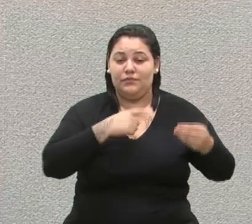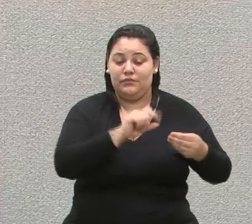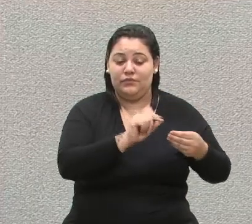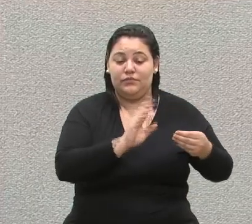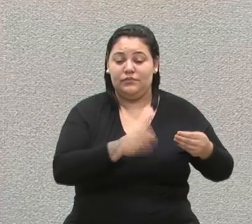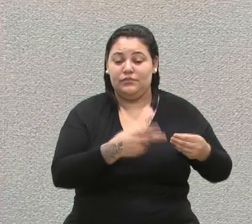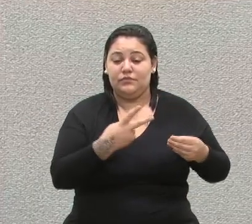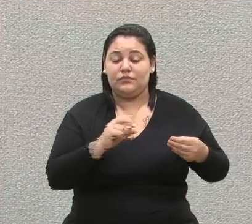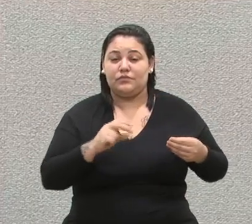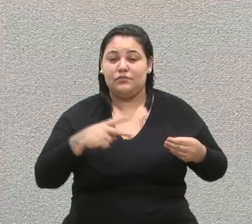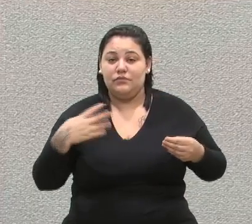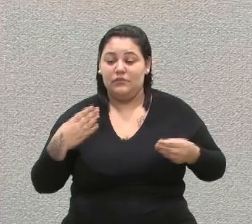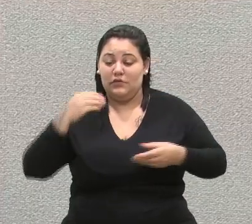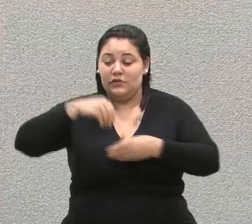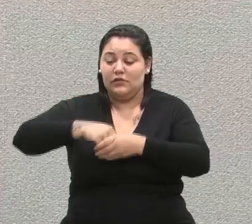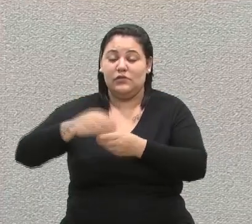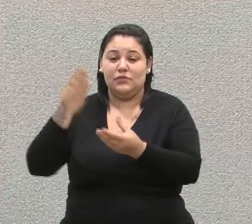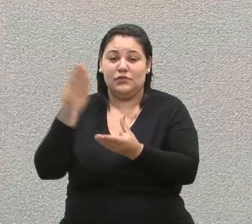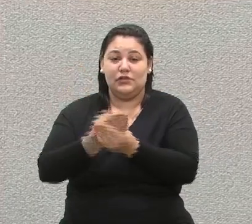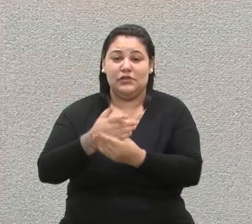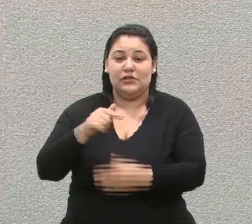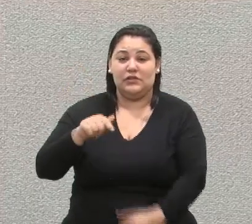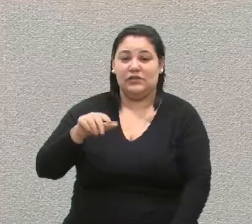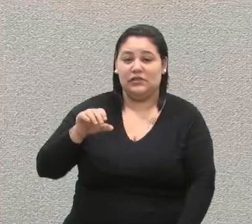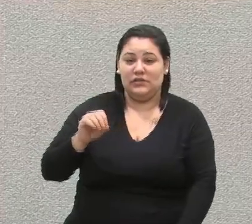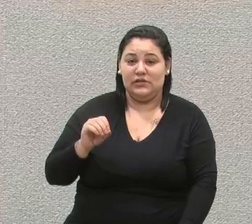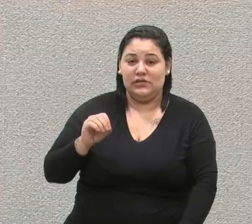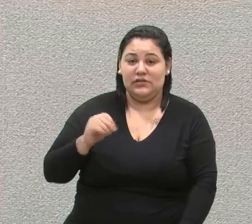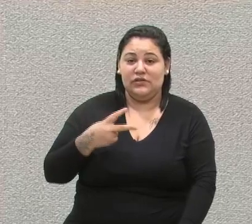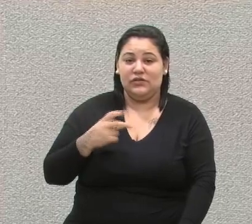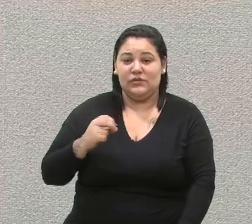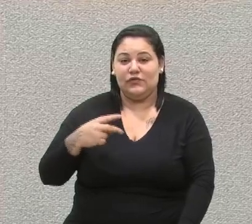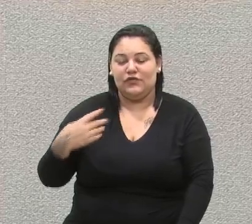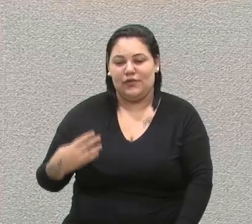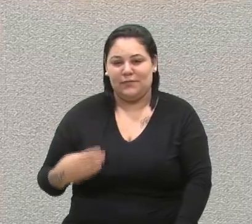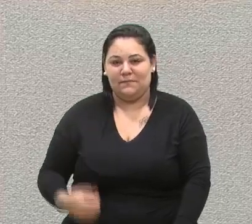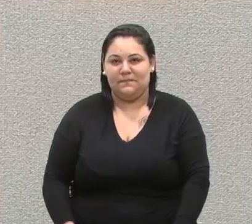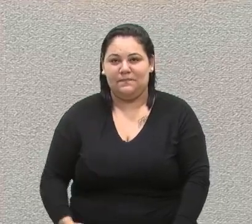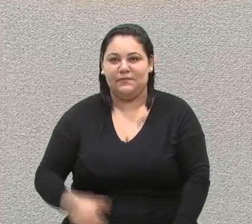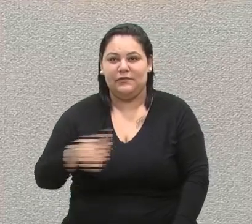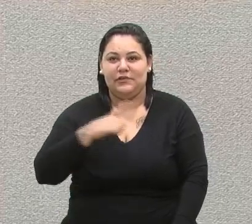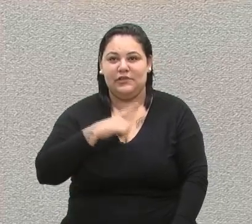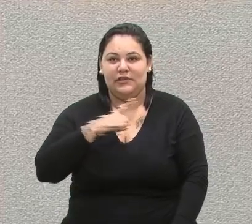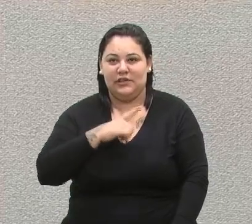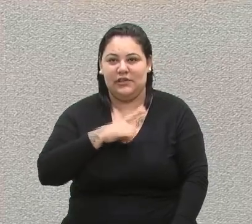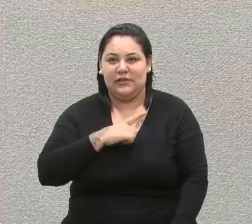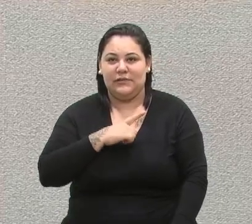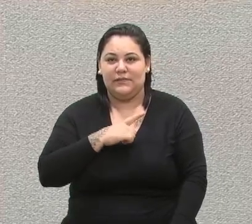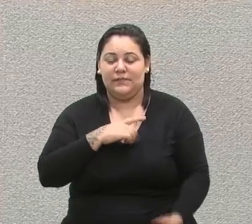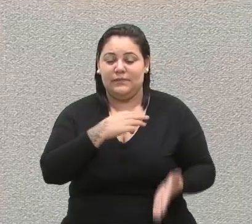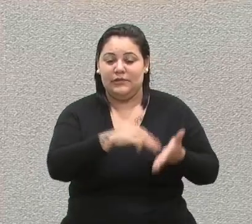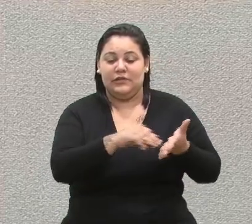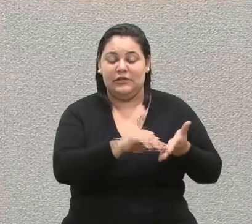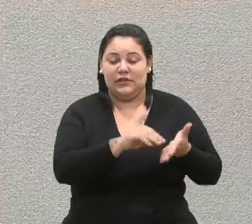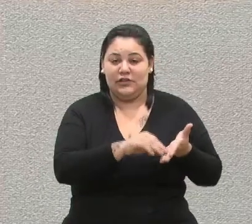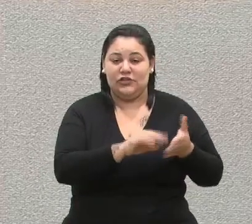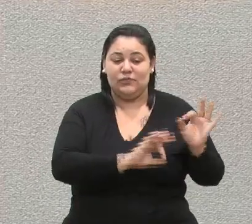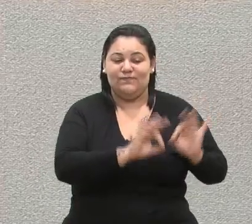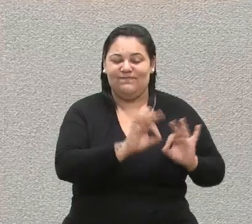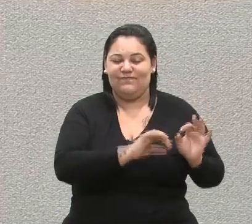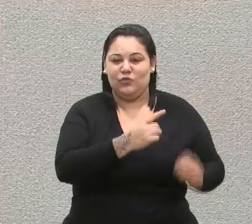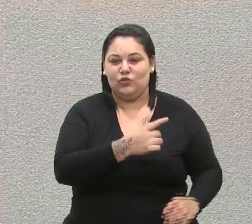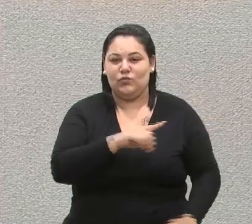10/2024, contido no processo 70/2024. Contém mensagem retificativa